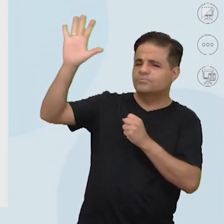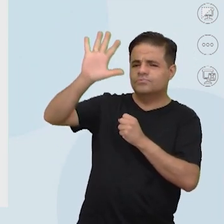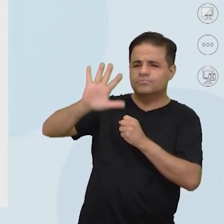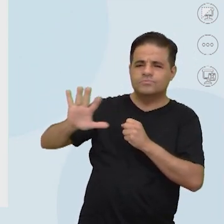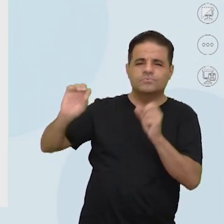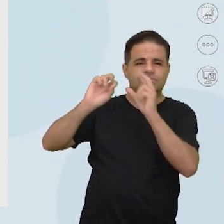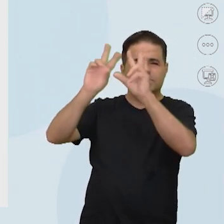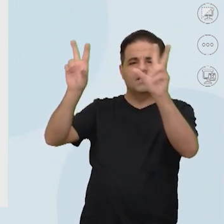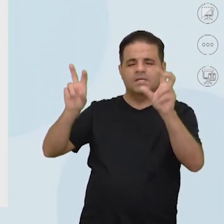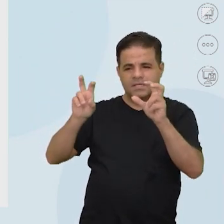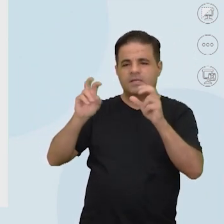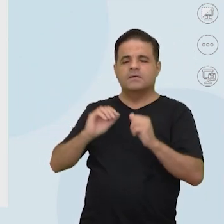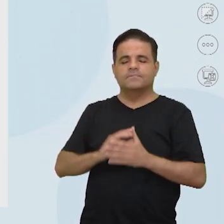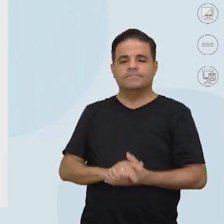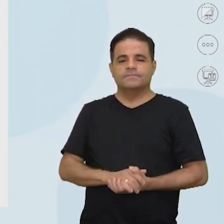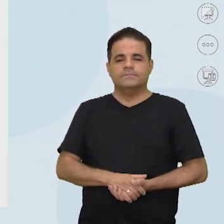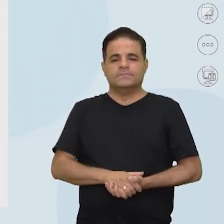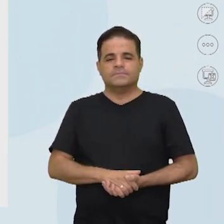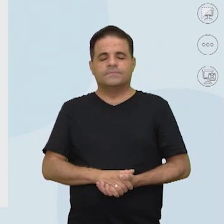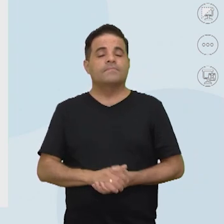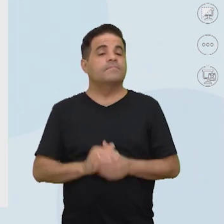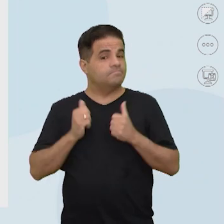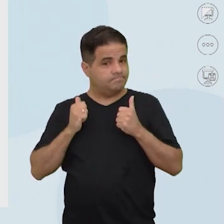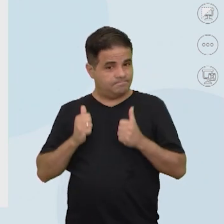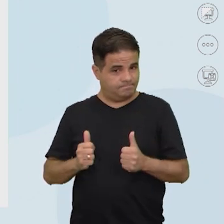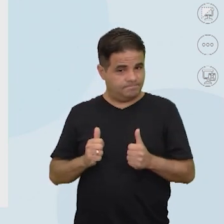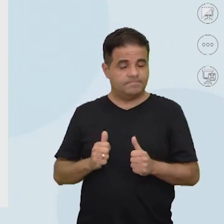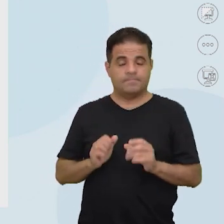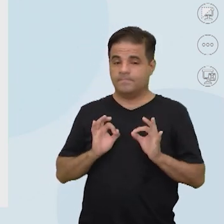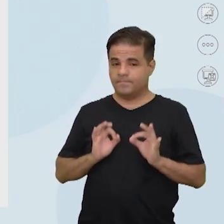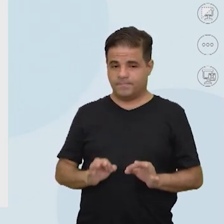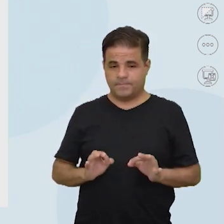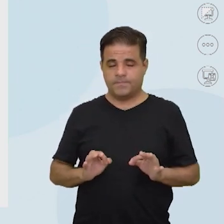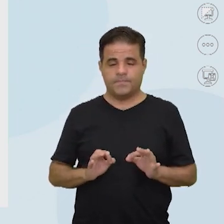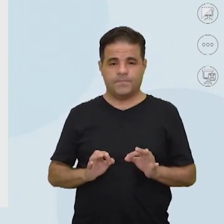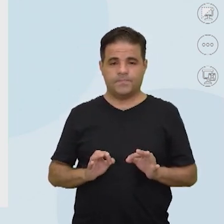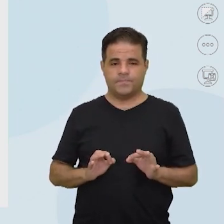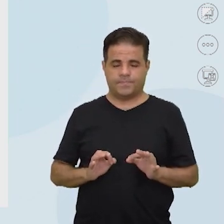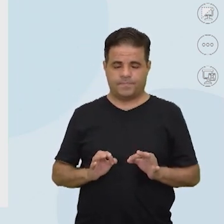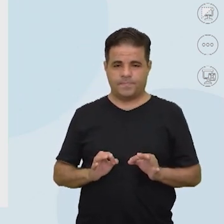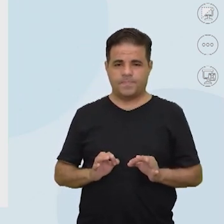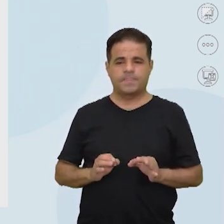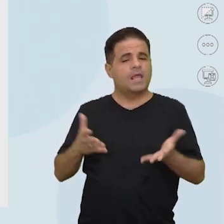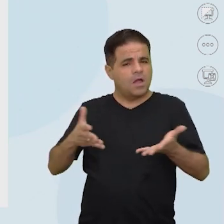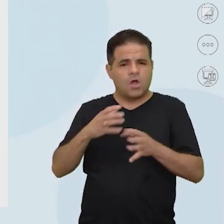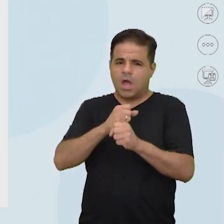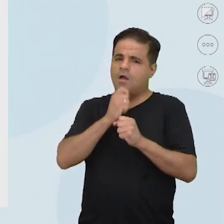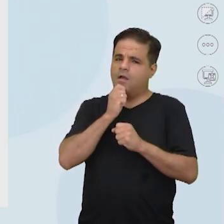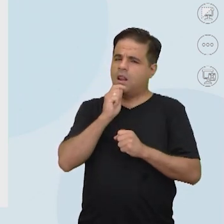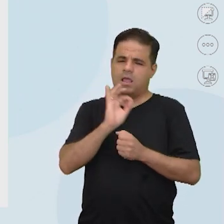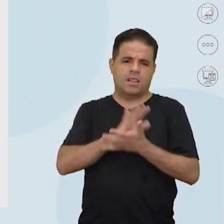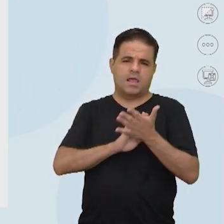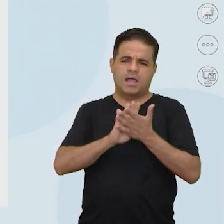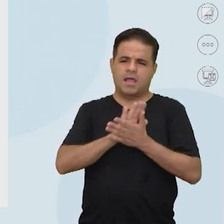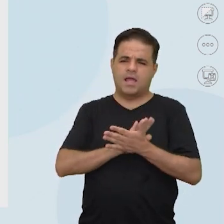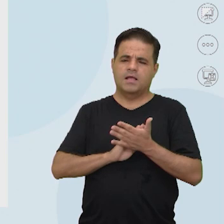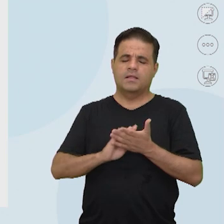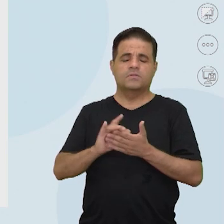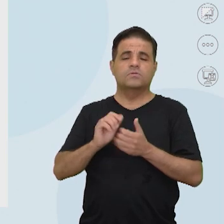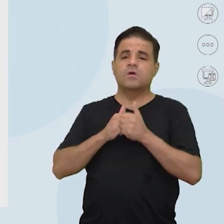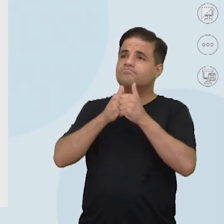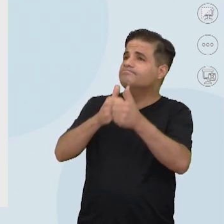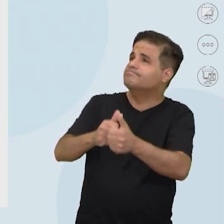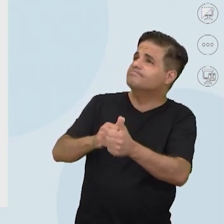na questão. Isso aí. Beleza. Pessoal, por enquanto eu não calculei nada, né? Por enquanto eu só calculei